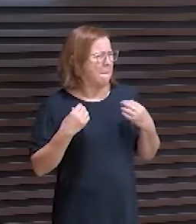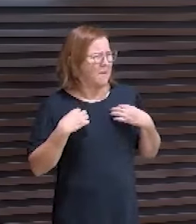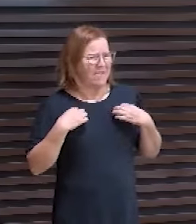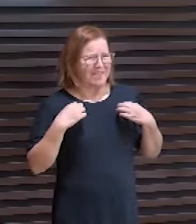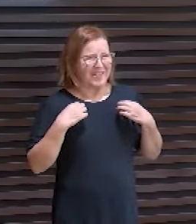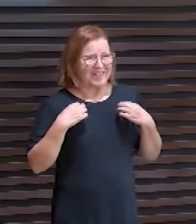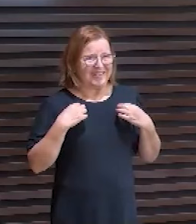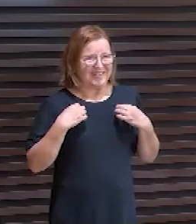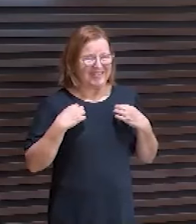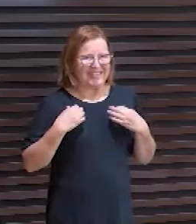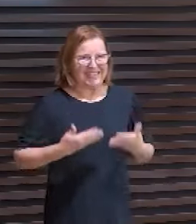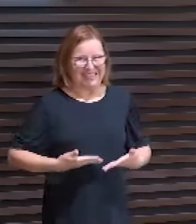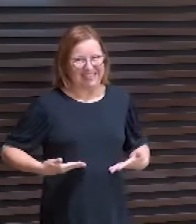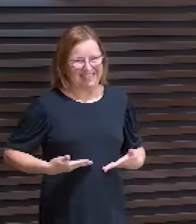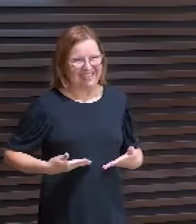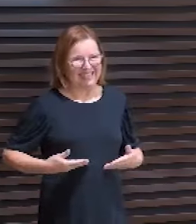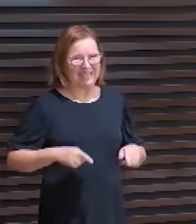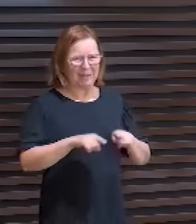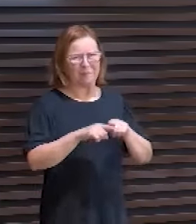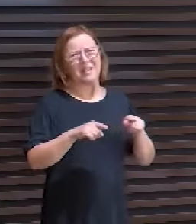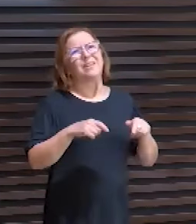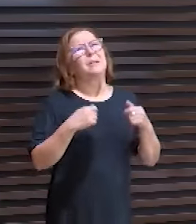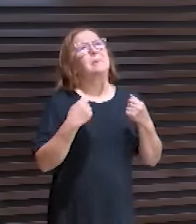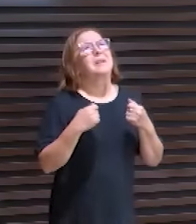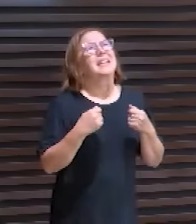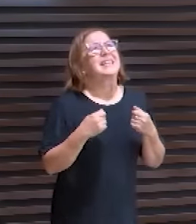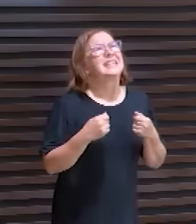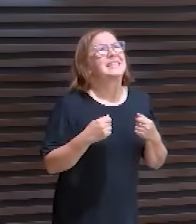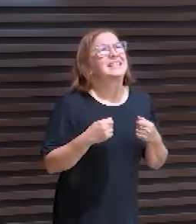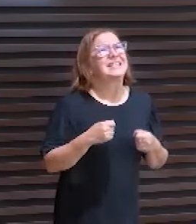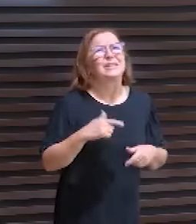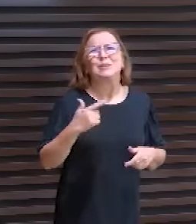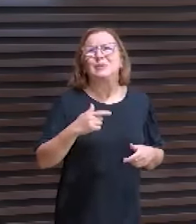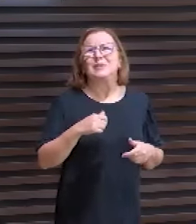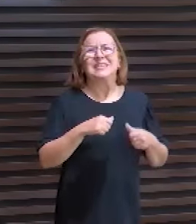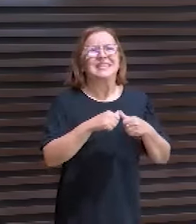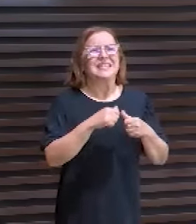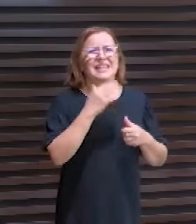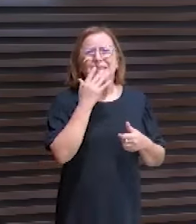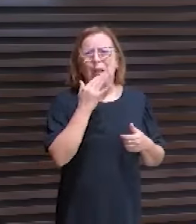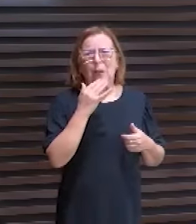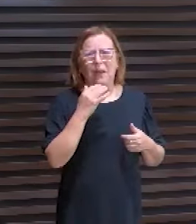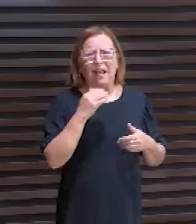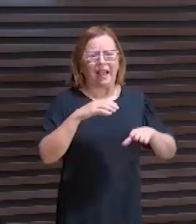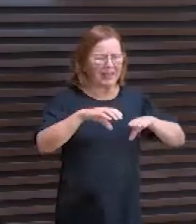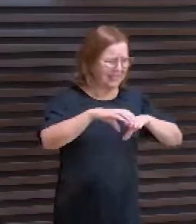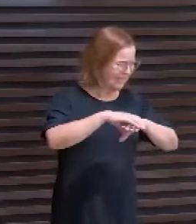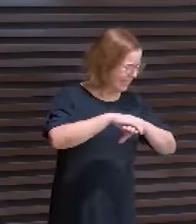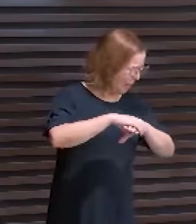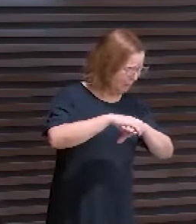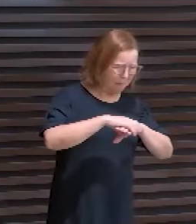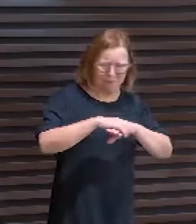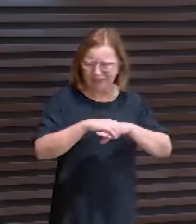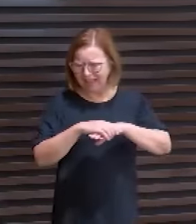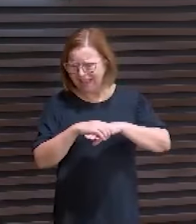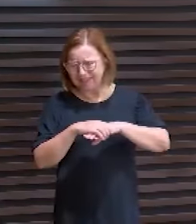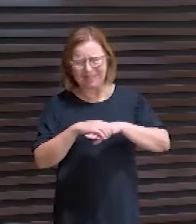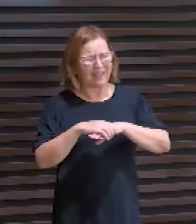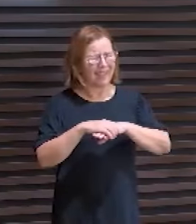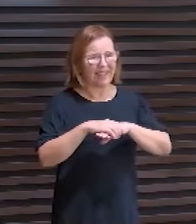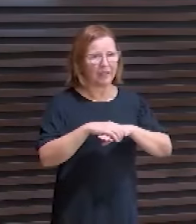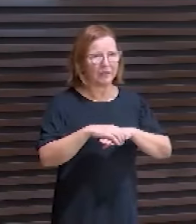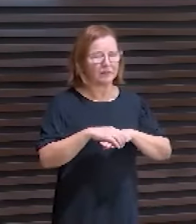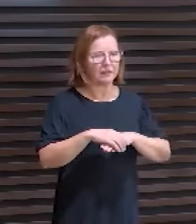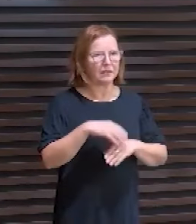blusinhas mas eu preciso dessa blusinha eu não tenho dessa cor ainda e sapato então e os